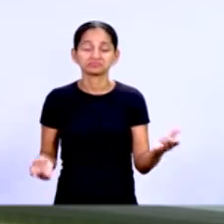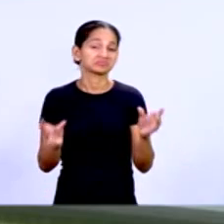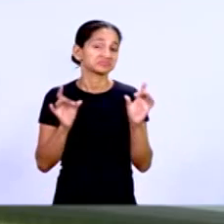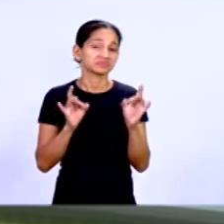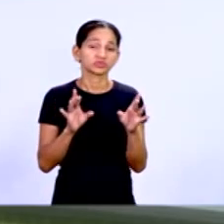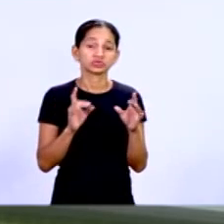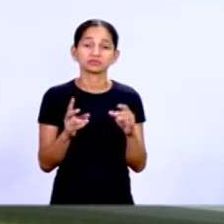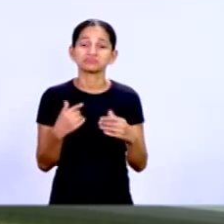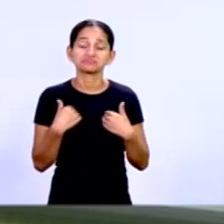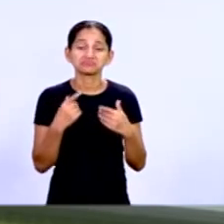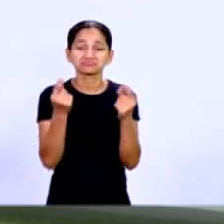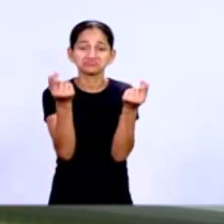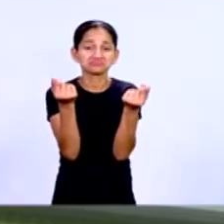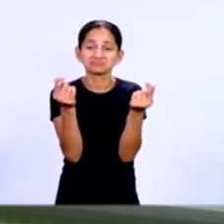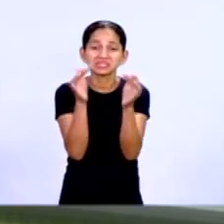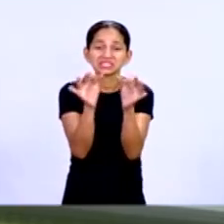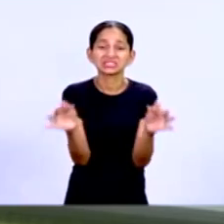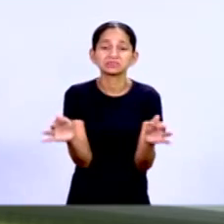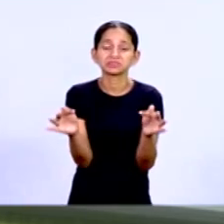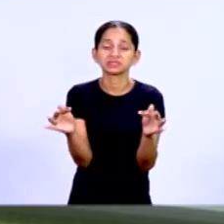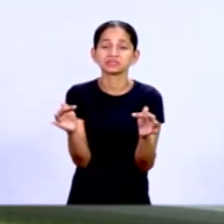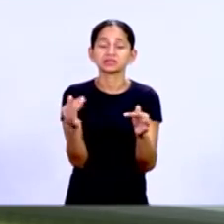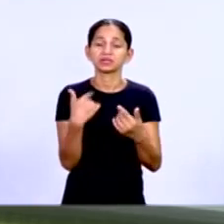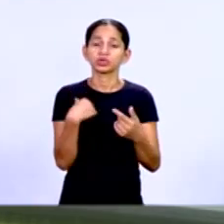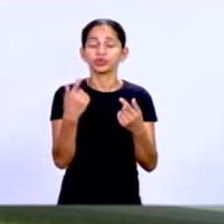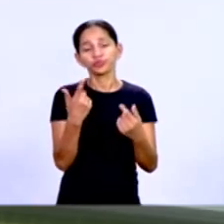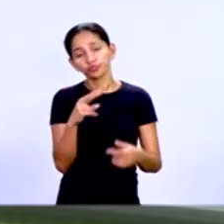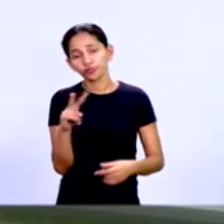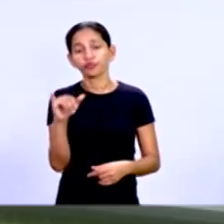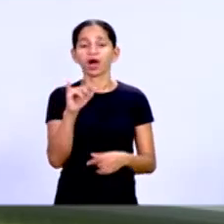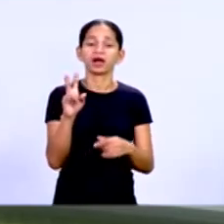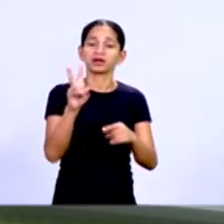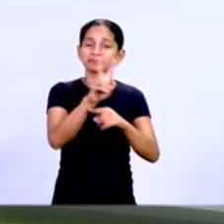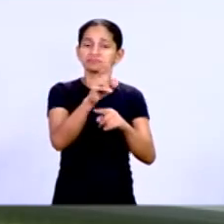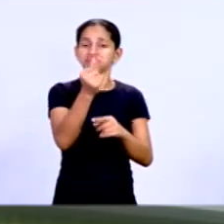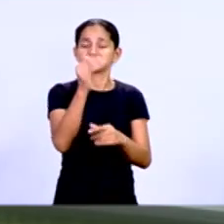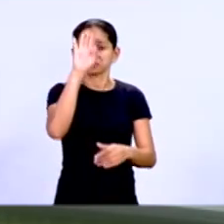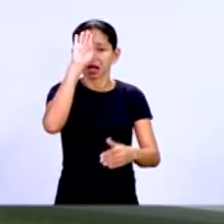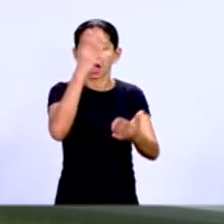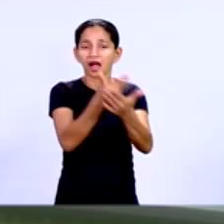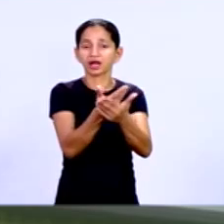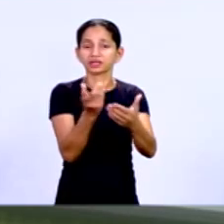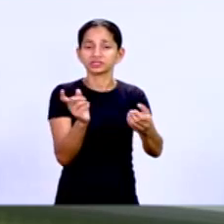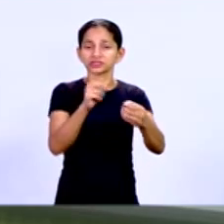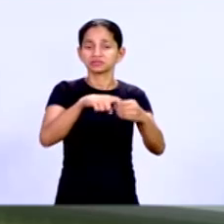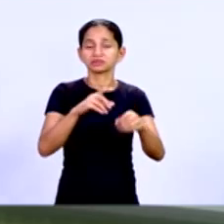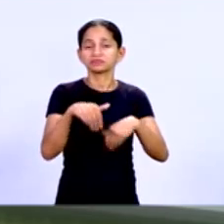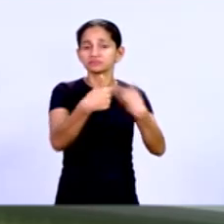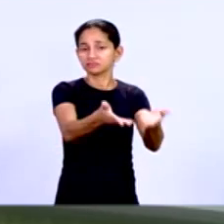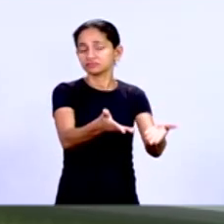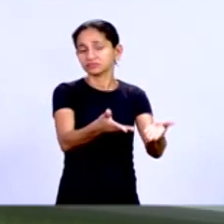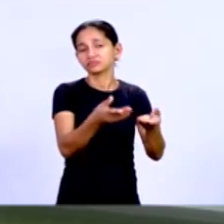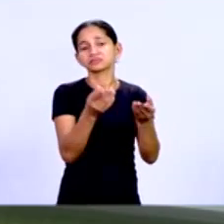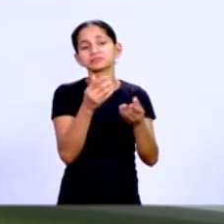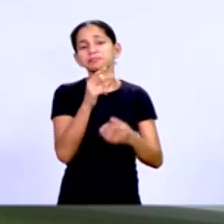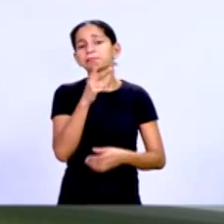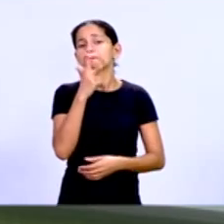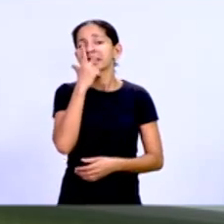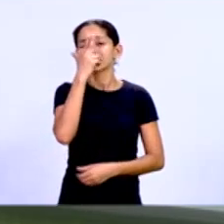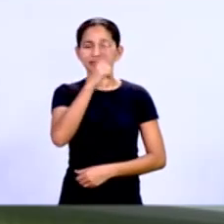você emprestou. Então você passa a ser alguém que vai só emprestar, vai confiar numa empresa de caráter, vamos dizer assim,